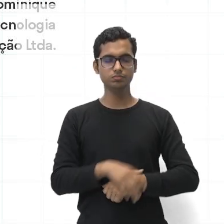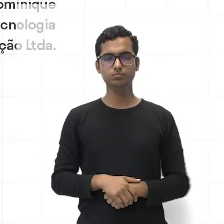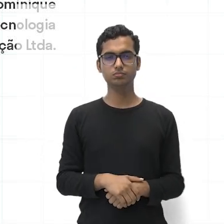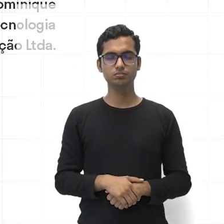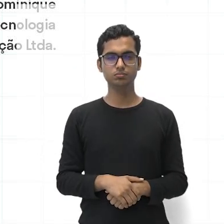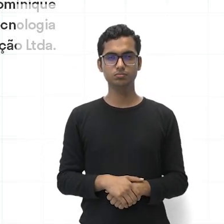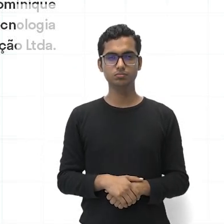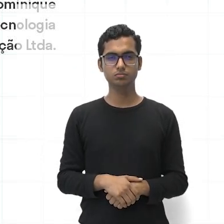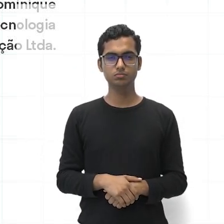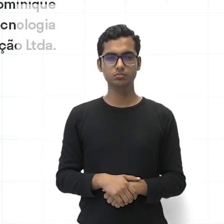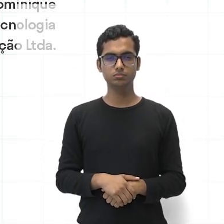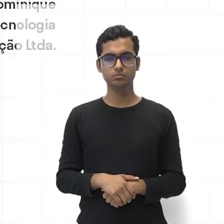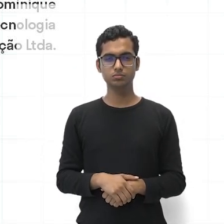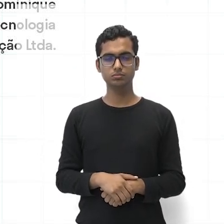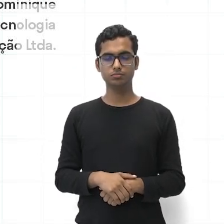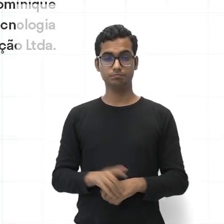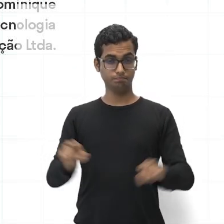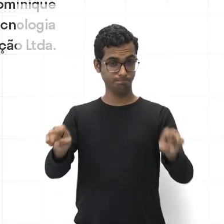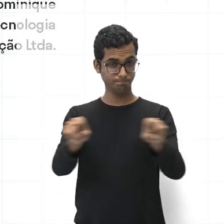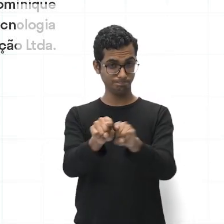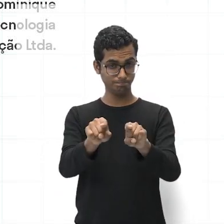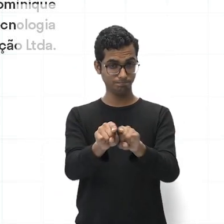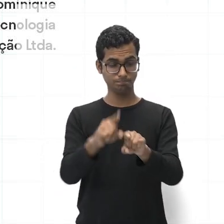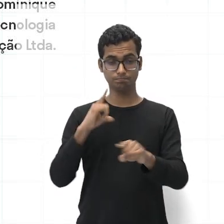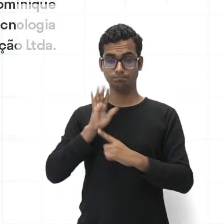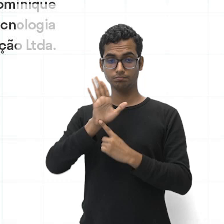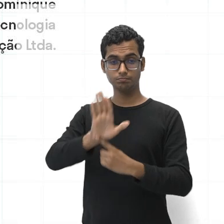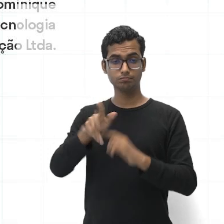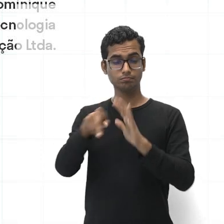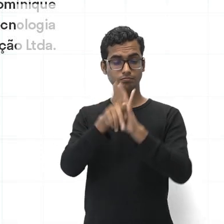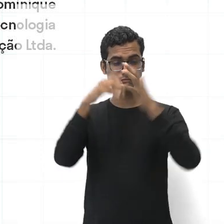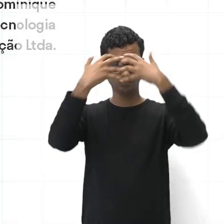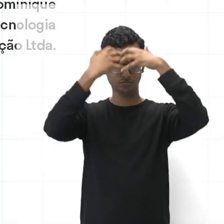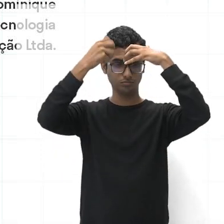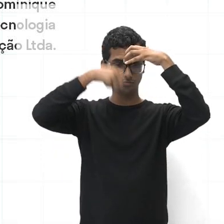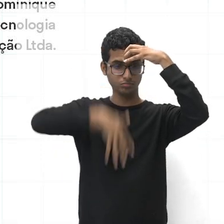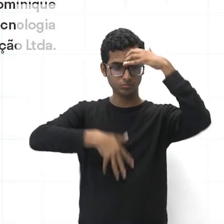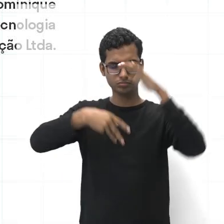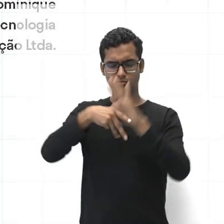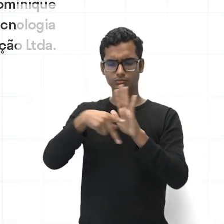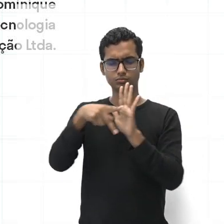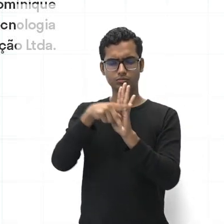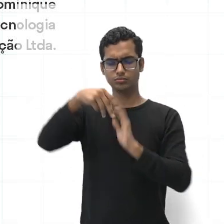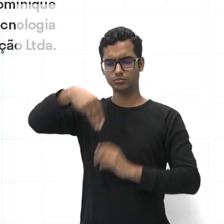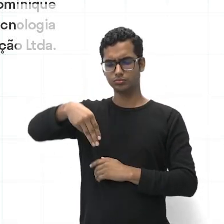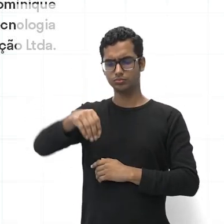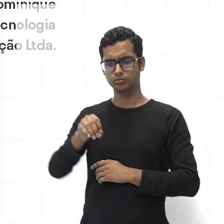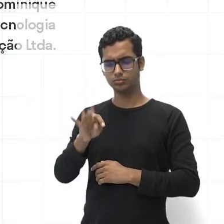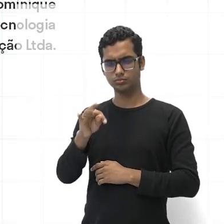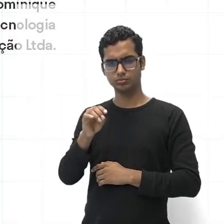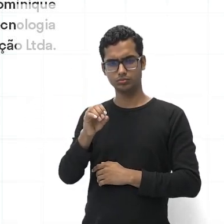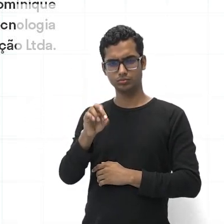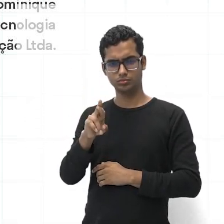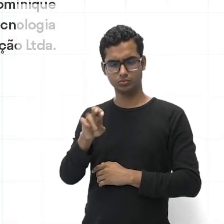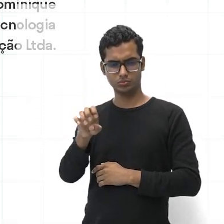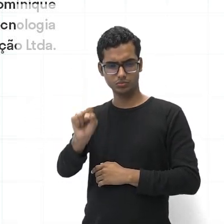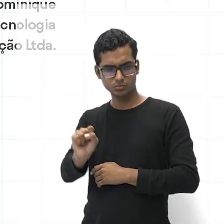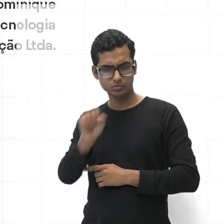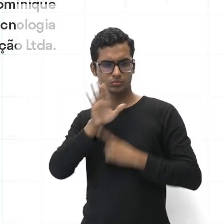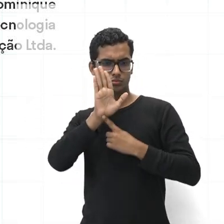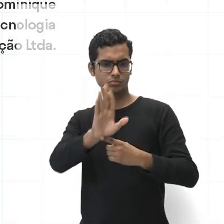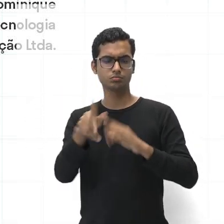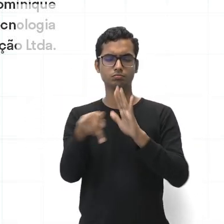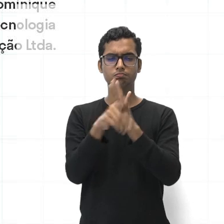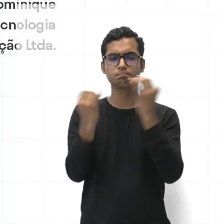de segundos. E nós temos aí também os nervos chamados de motores, que enviam os comandos do